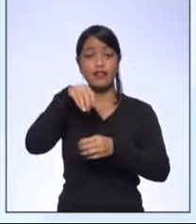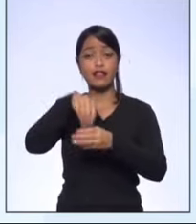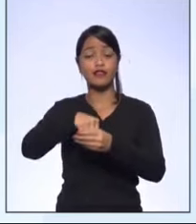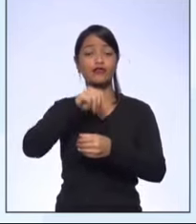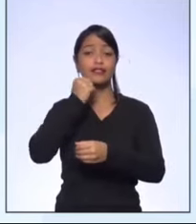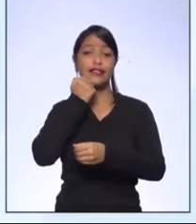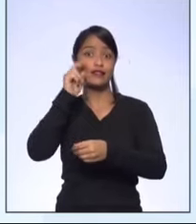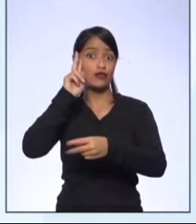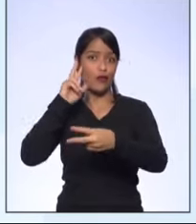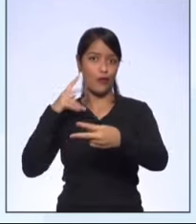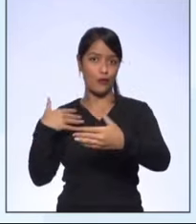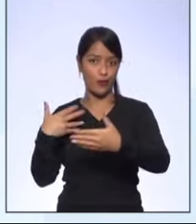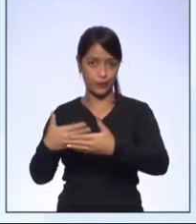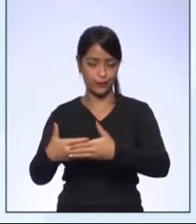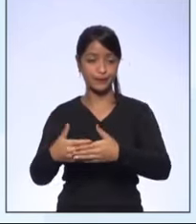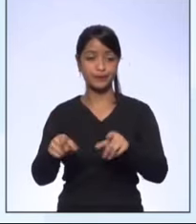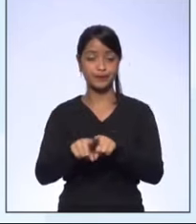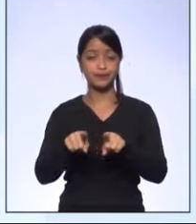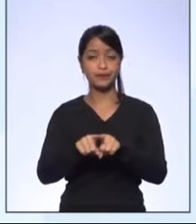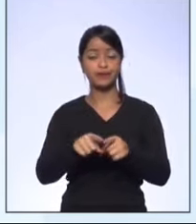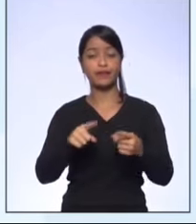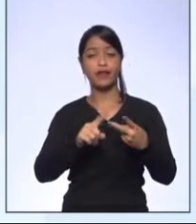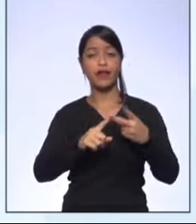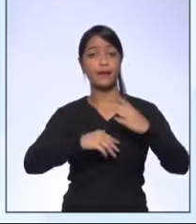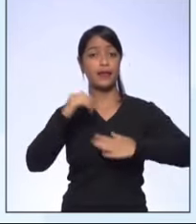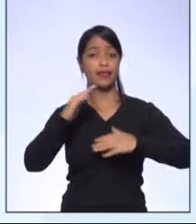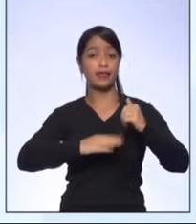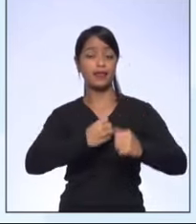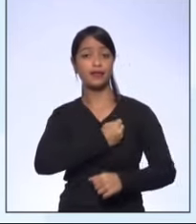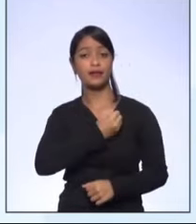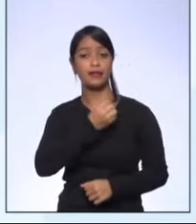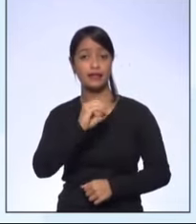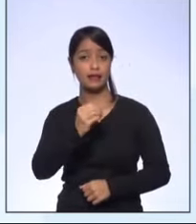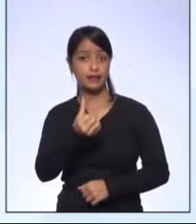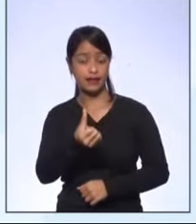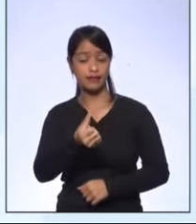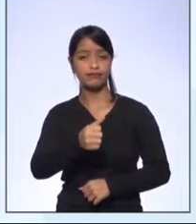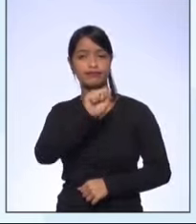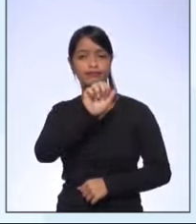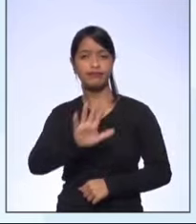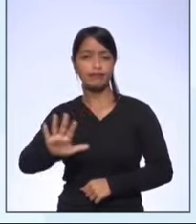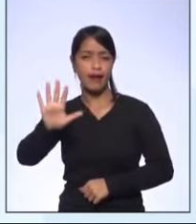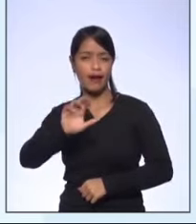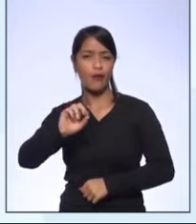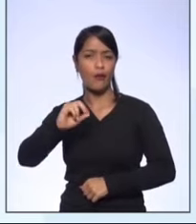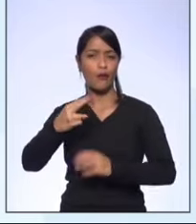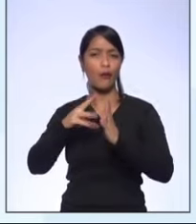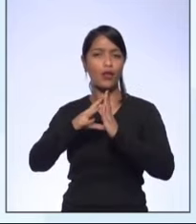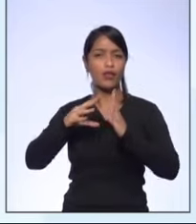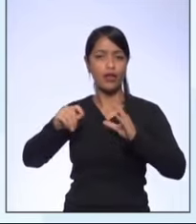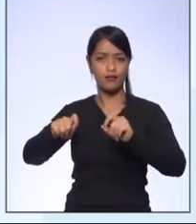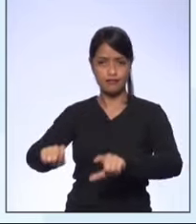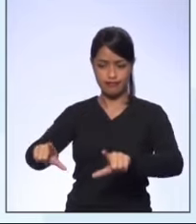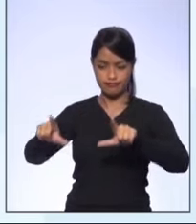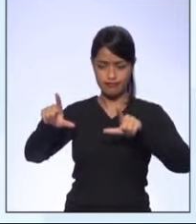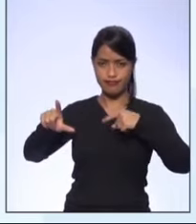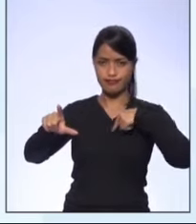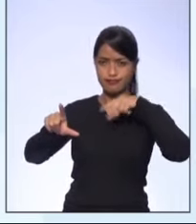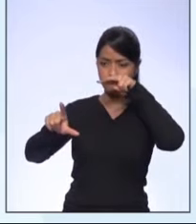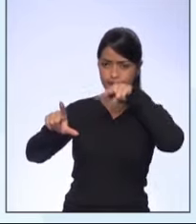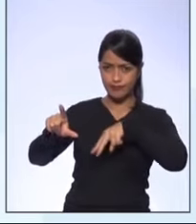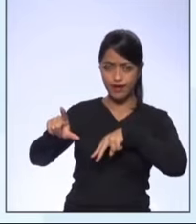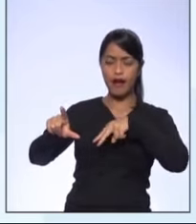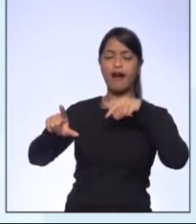a 06, concluir com base na análise de ilustrações e ou modelos físicos ou digitais que os